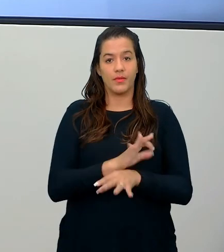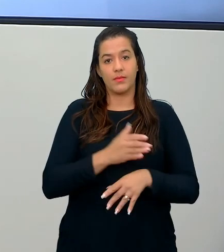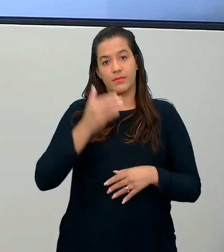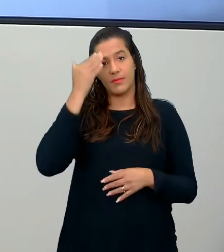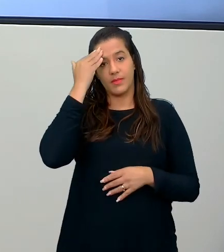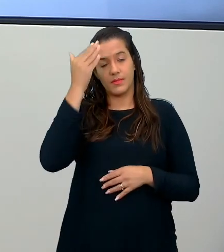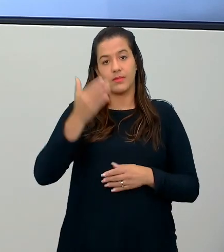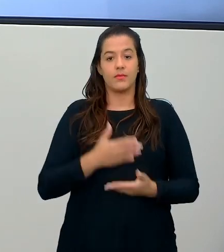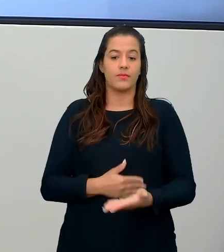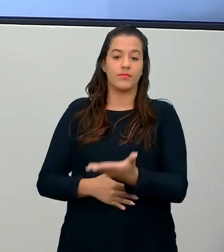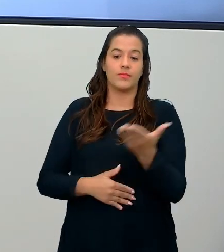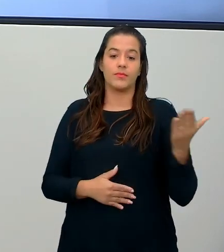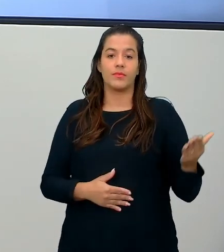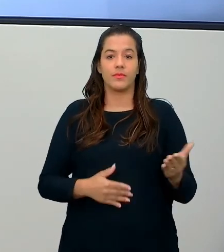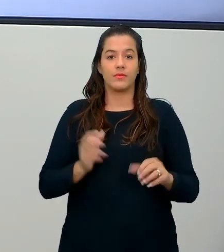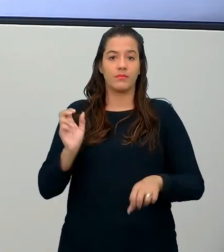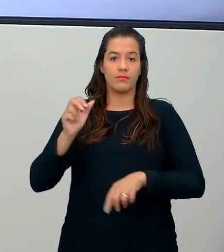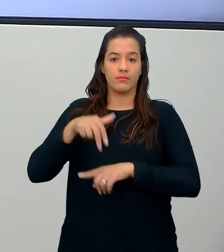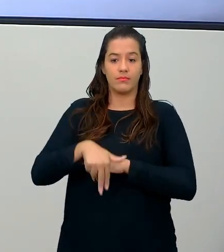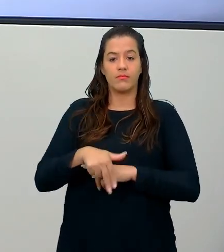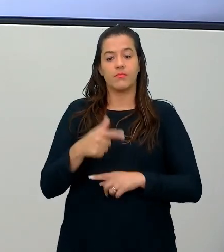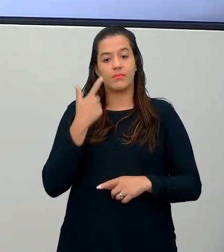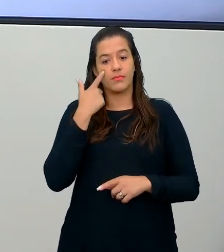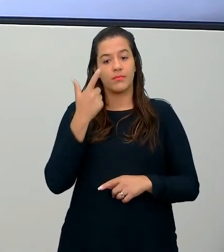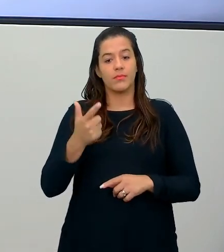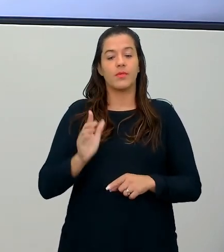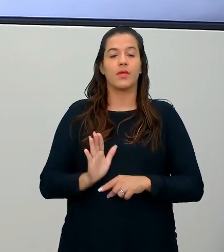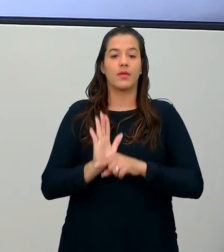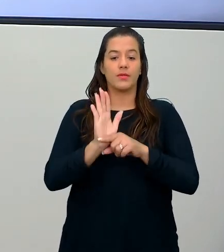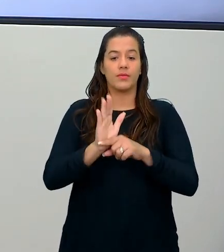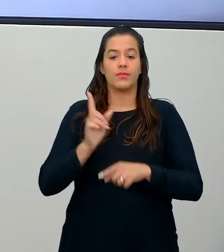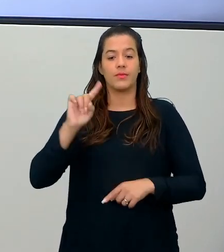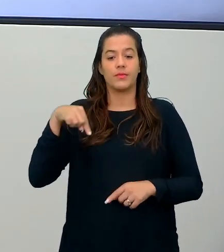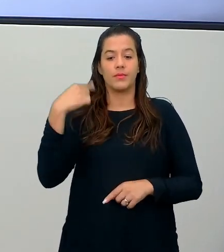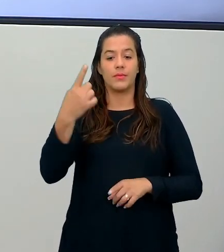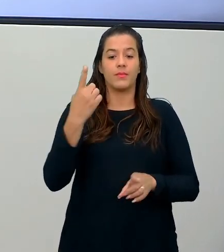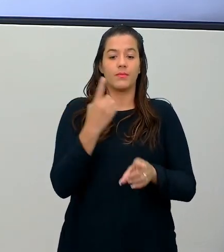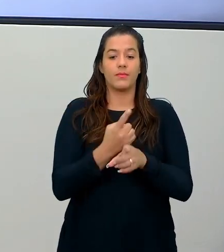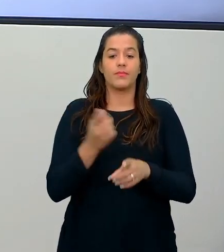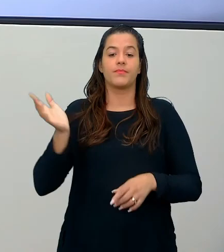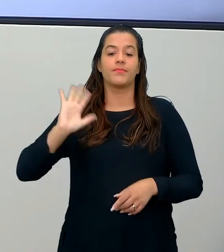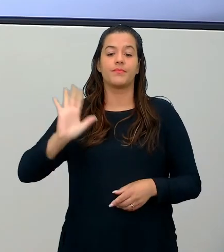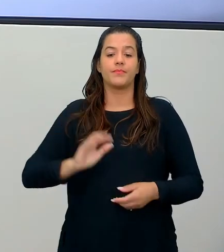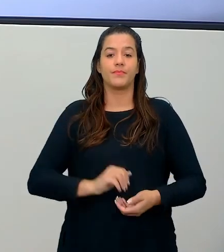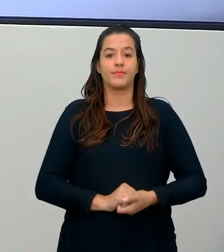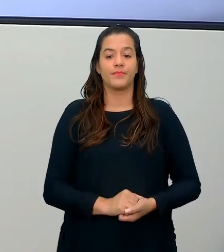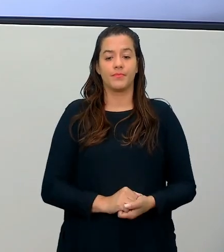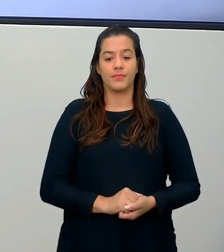agradeço a vocês aí a presença, a contribuição e até a nossa próxima aula.